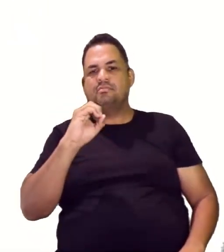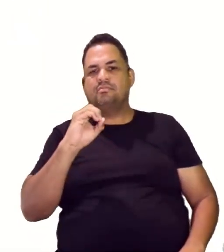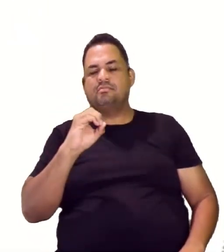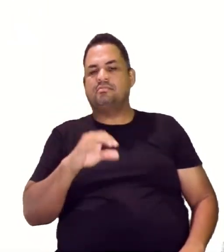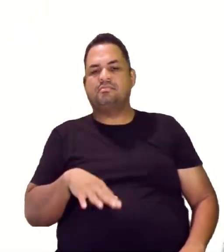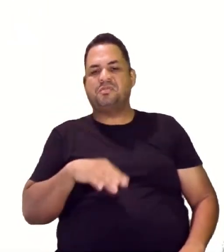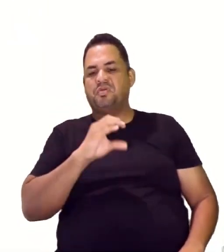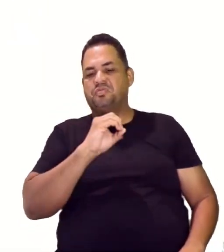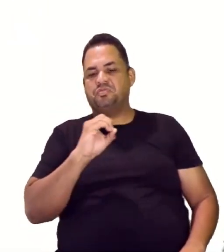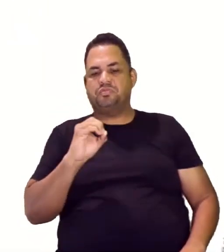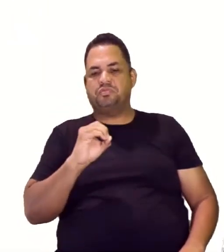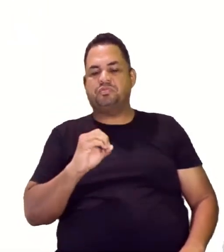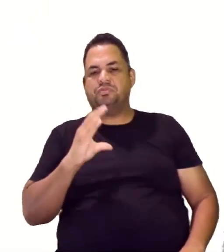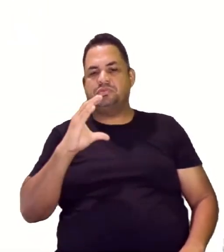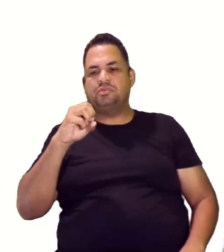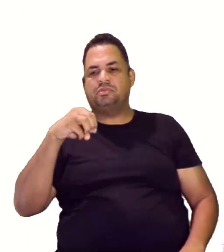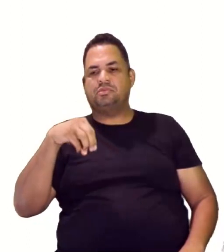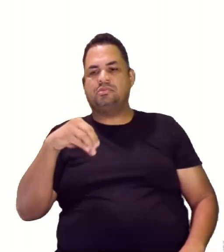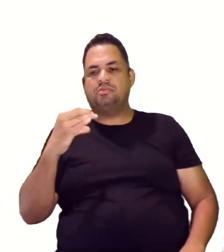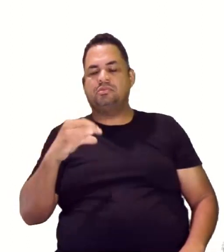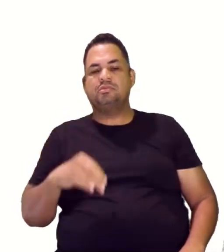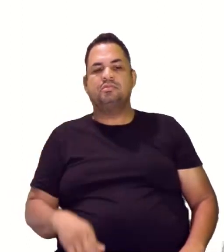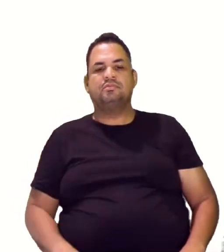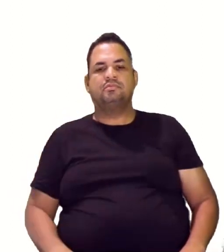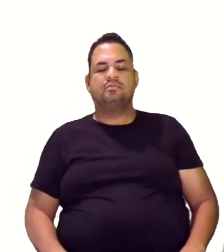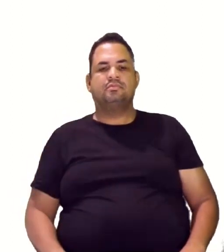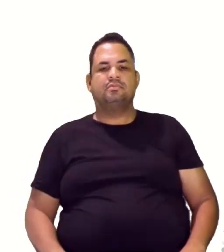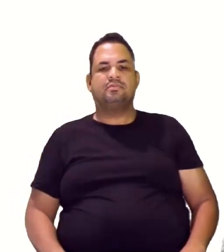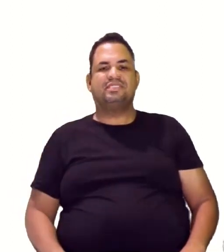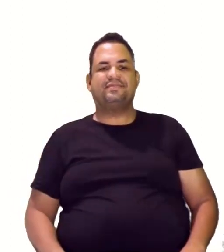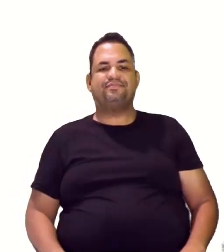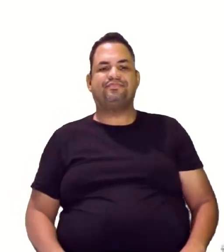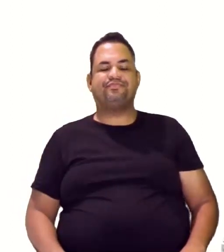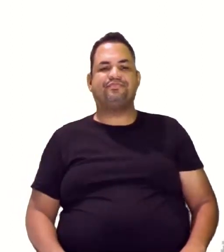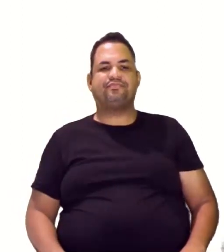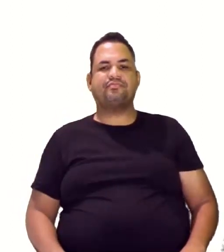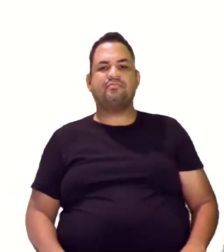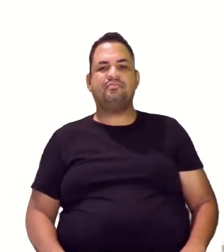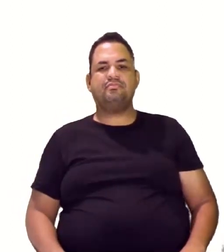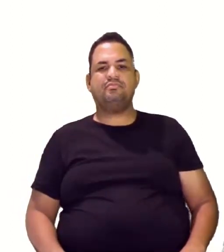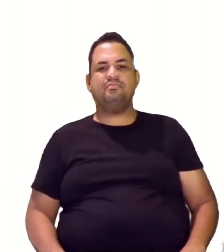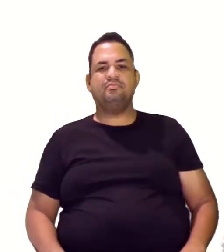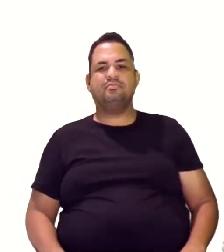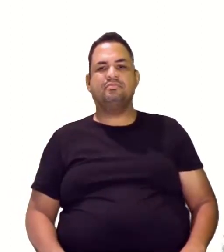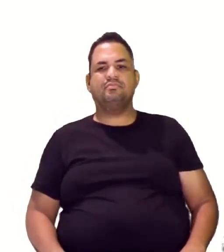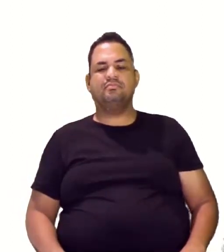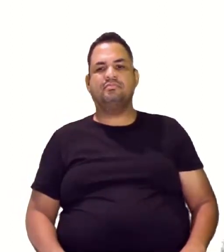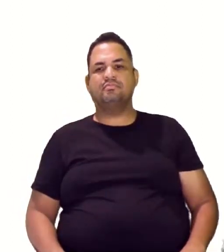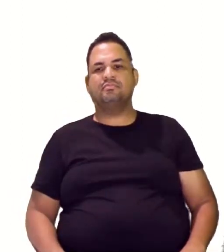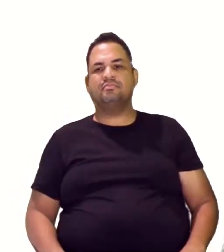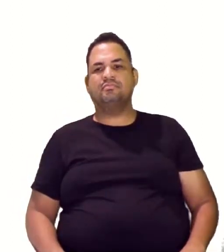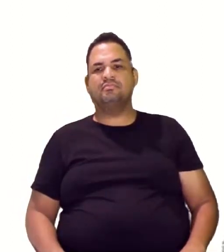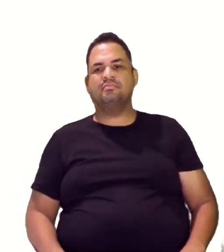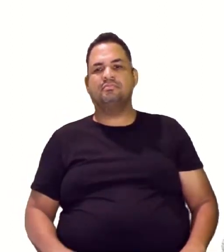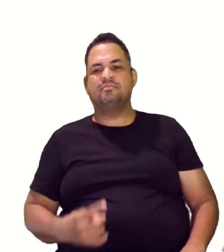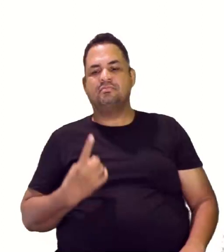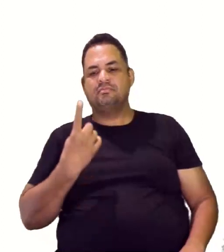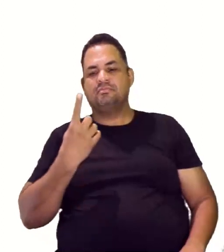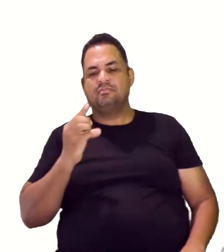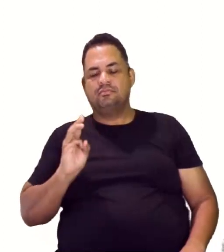2 centésimos. Isso. Já está tudo na mesma unidade, beleza, né? E aí vai dar, aqui sim, né? 1 milhão.